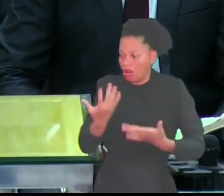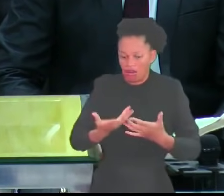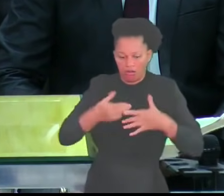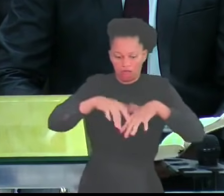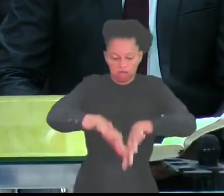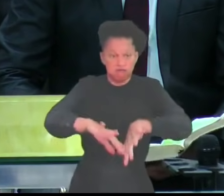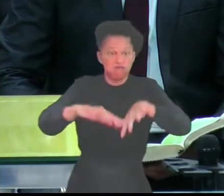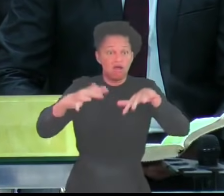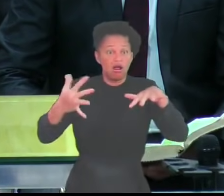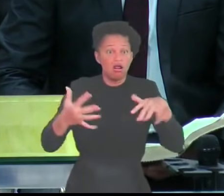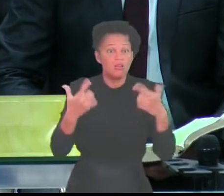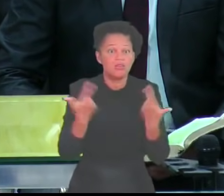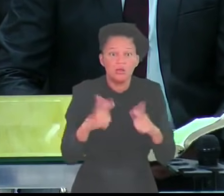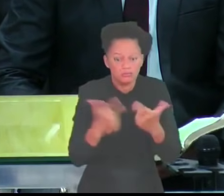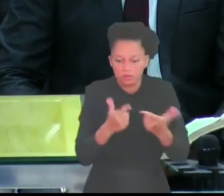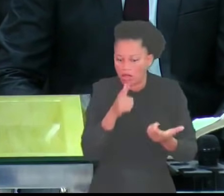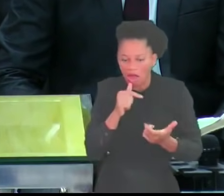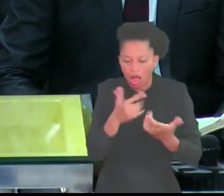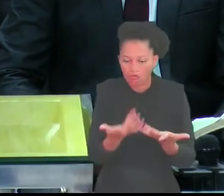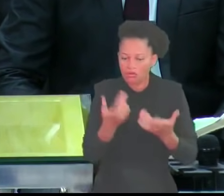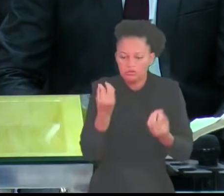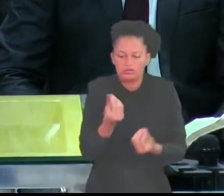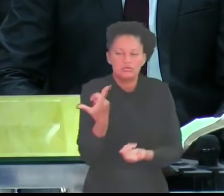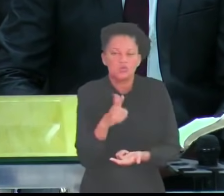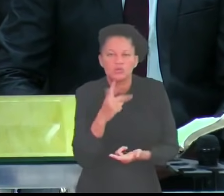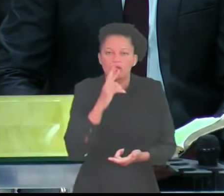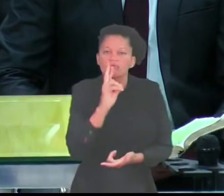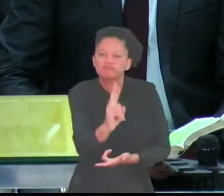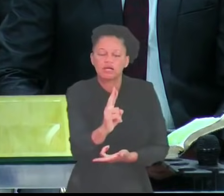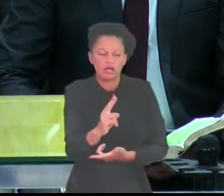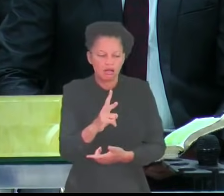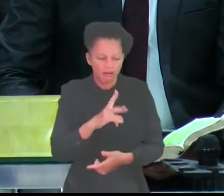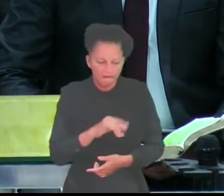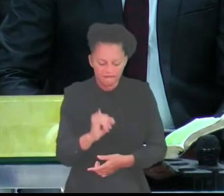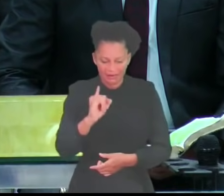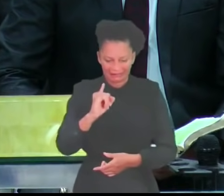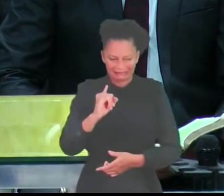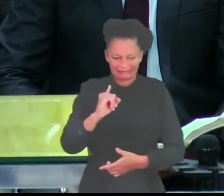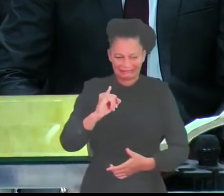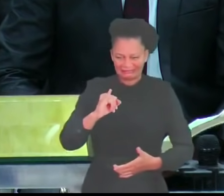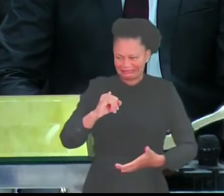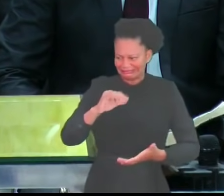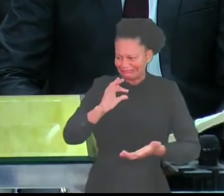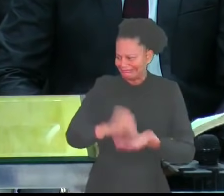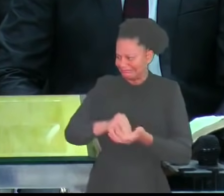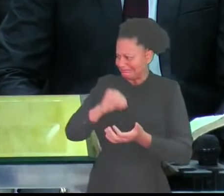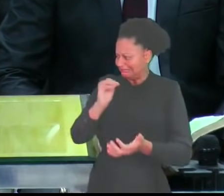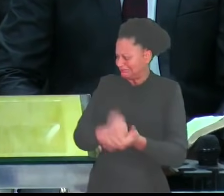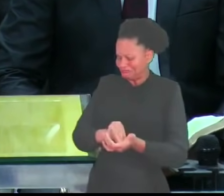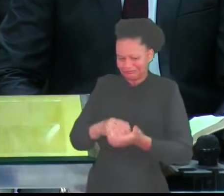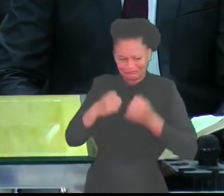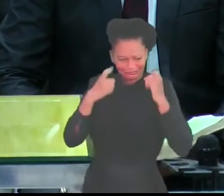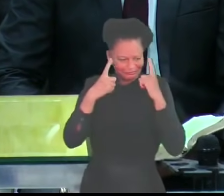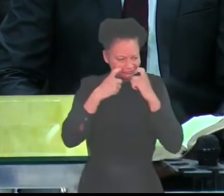vale sem água, sem solução, você aí vai aprender a buscar a Deus.